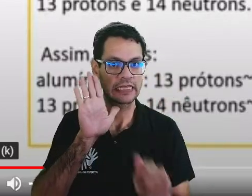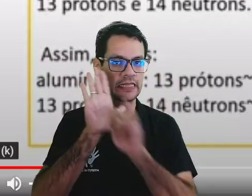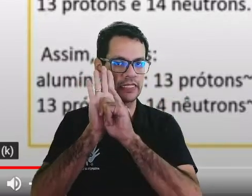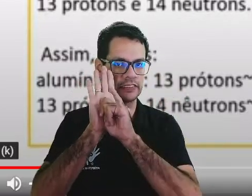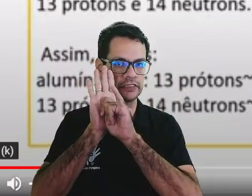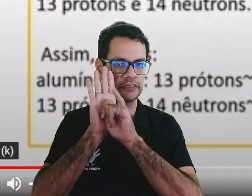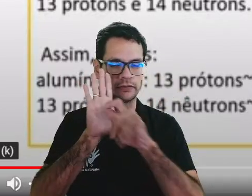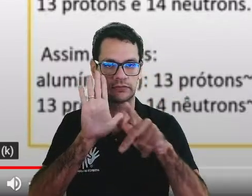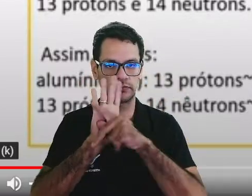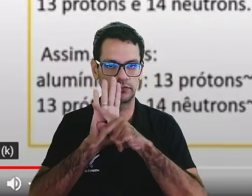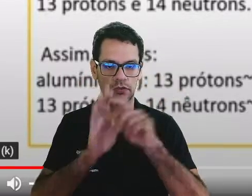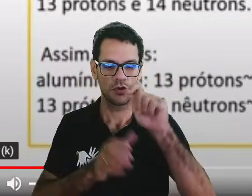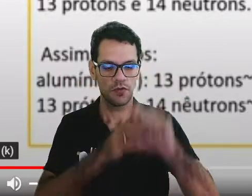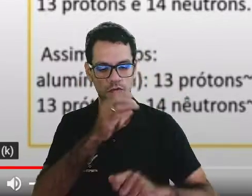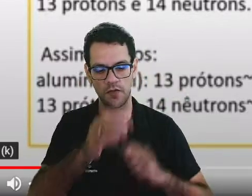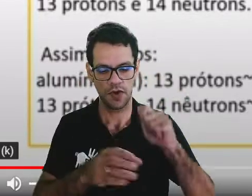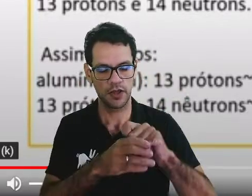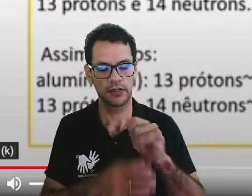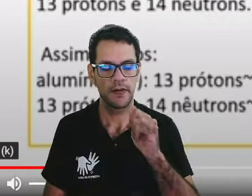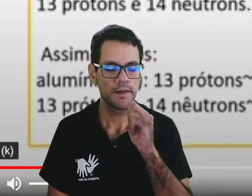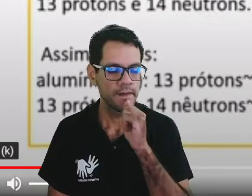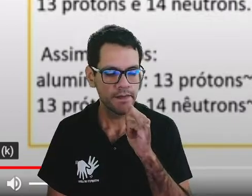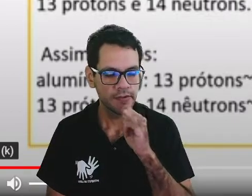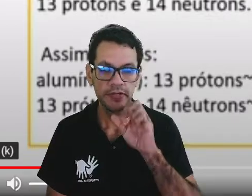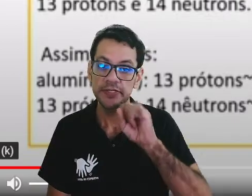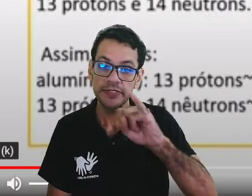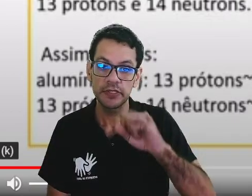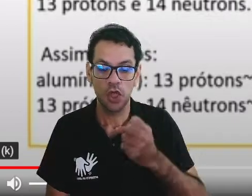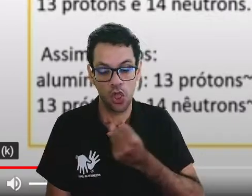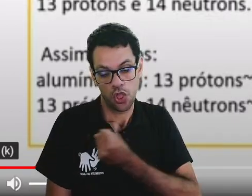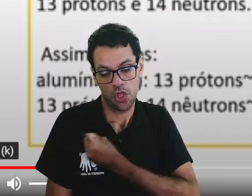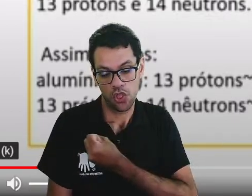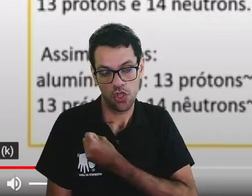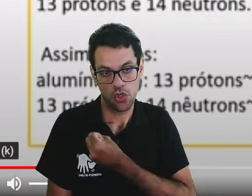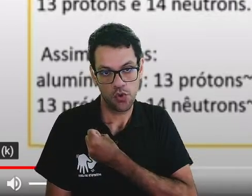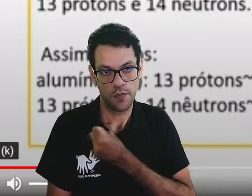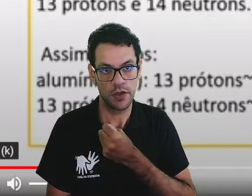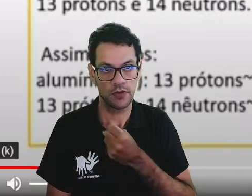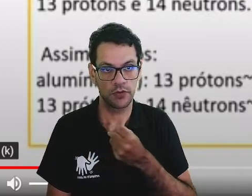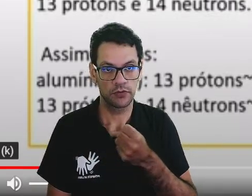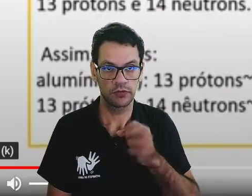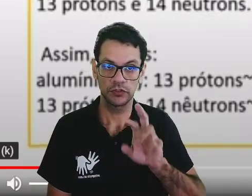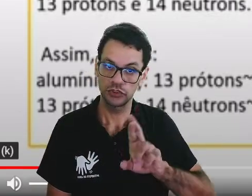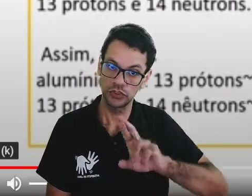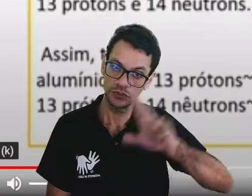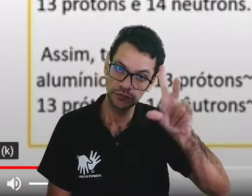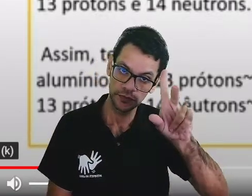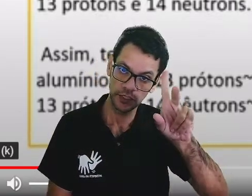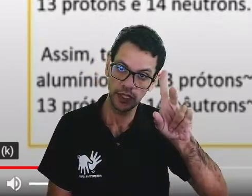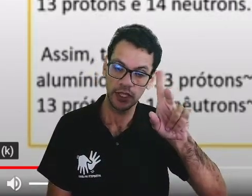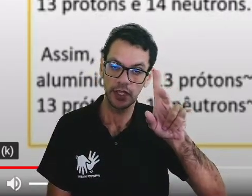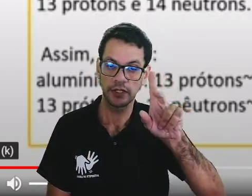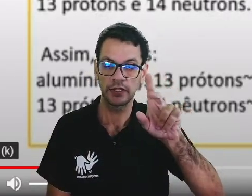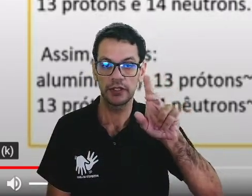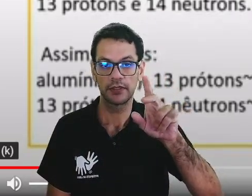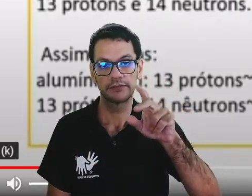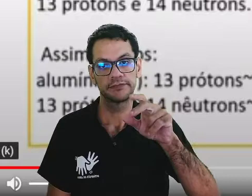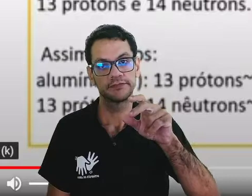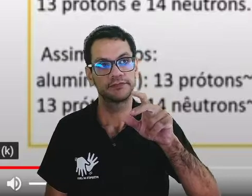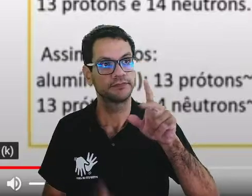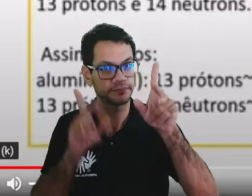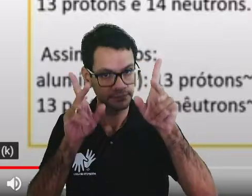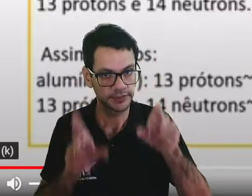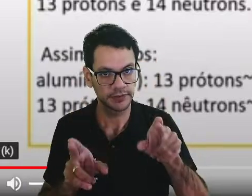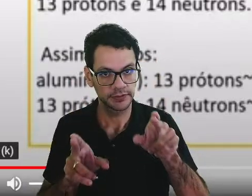Então, se eu tiver um número atômico diferente, é outro átomo. Se for o mesmo, então a gente está falando de